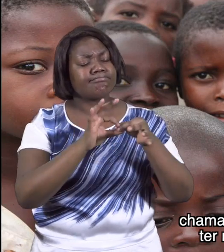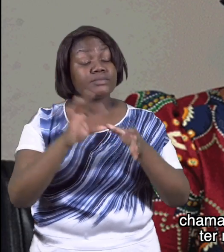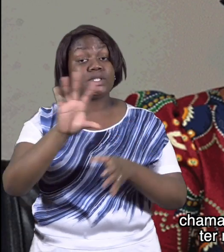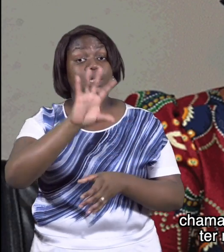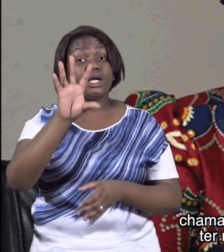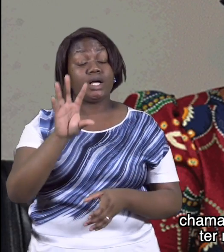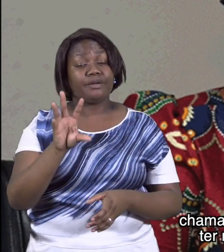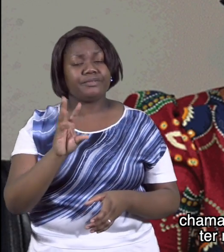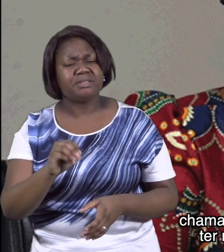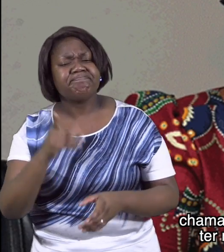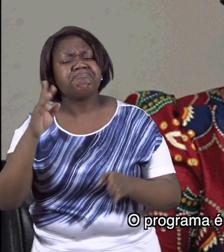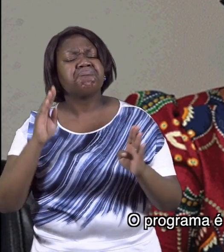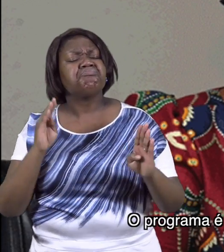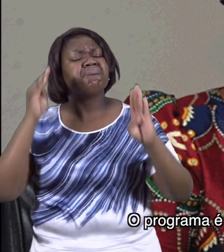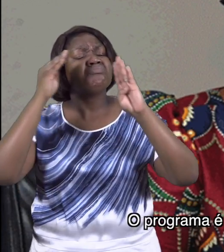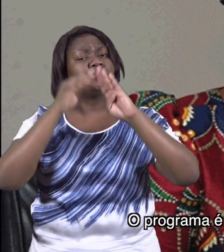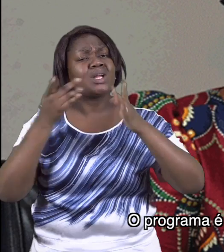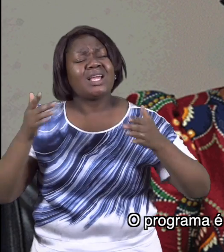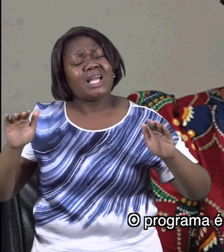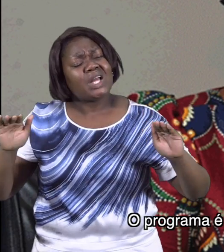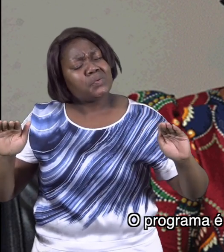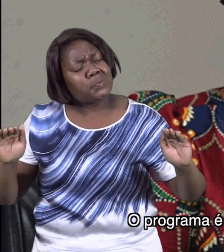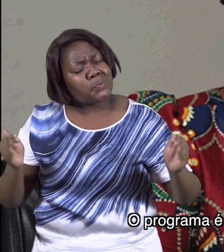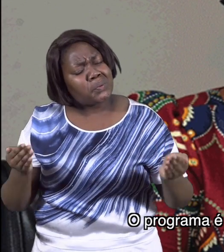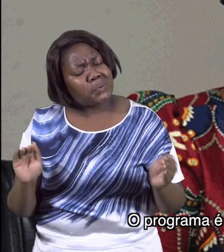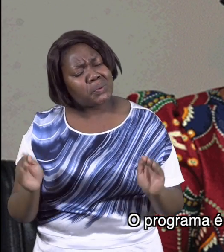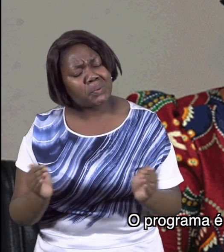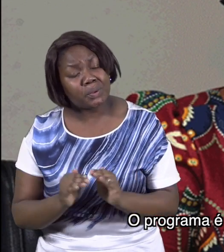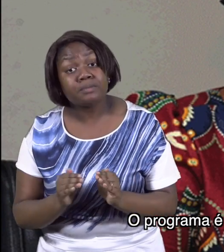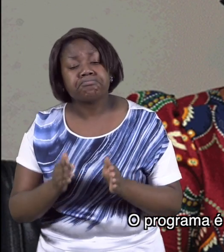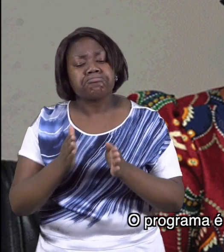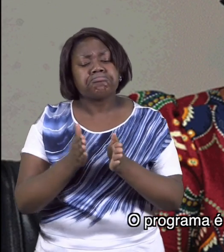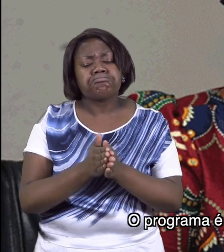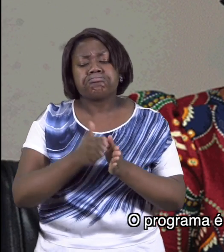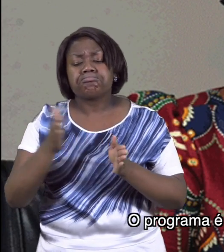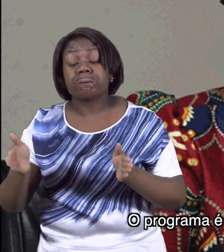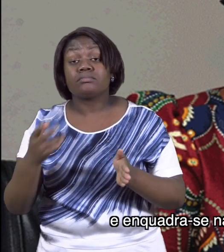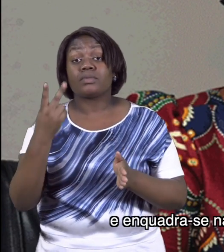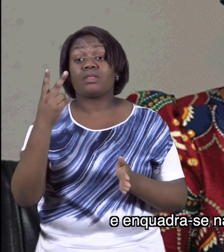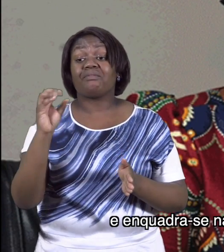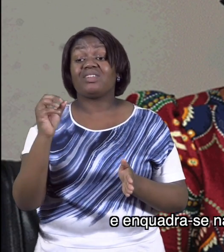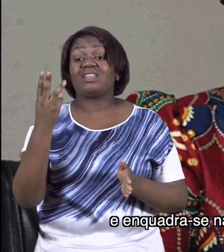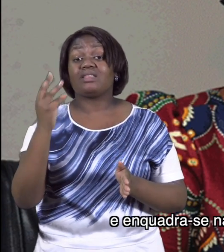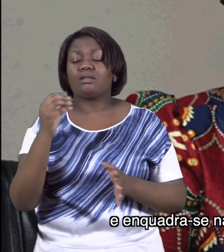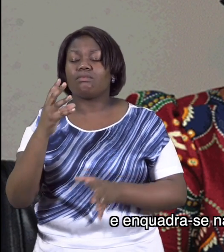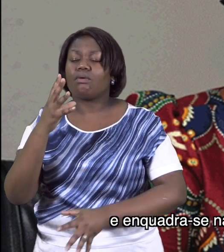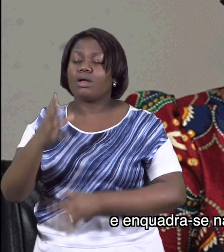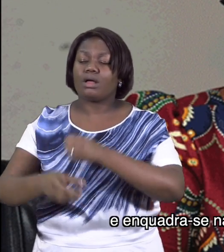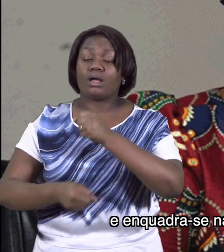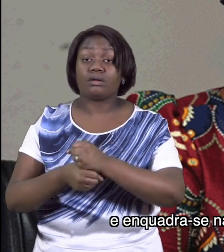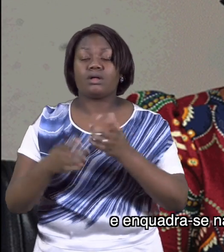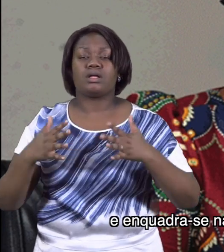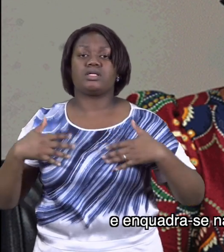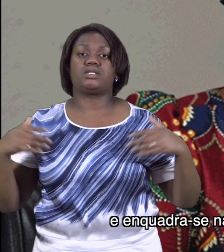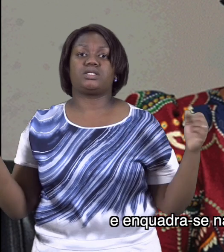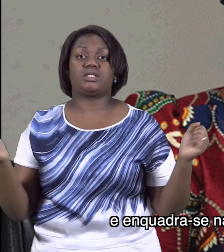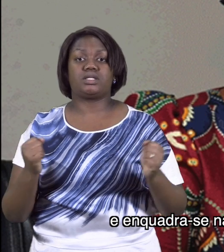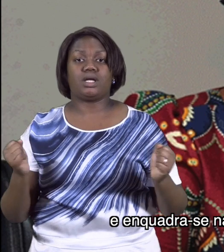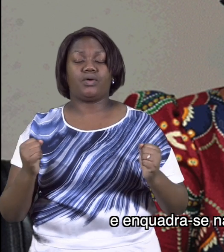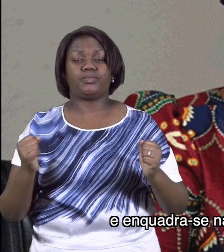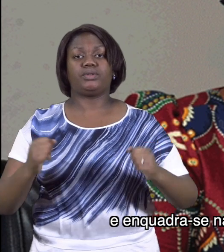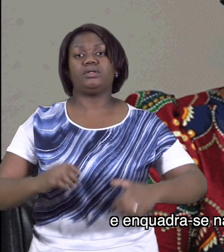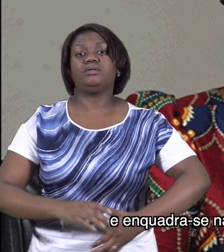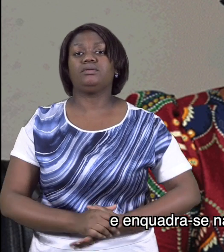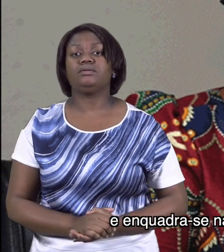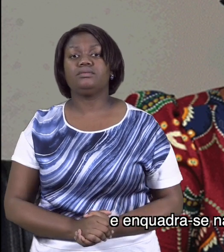ter resultados encorajadores. O programa é liderado pelo Gabinete da Primeira Dama e enquadra-se na iniciativa das Primeiras